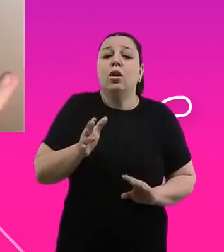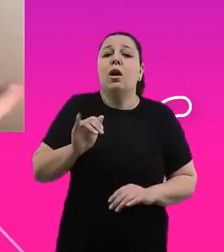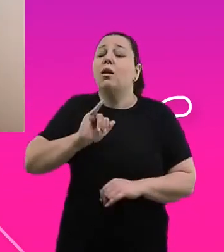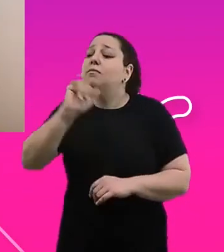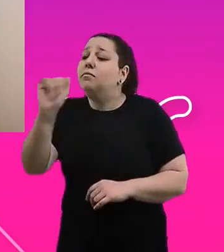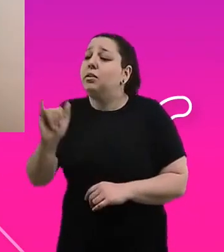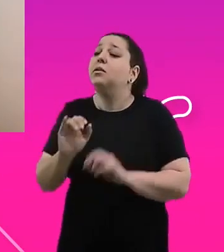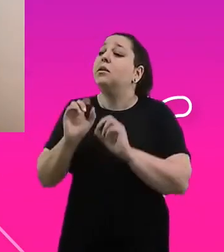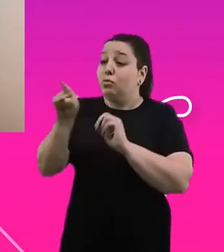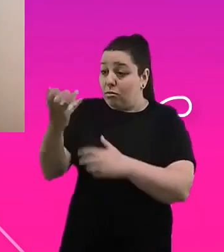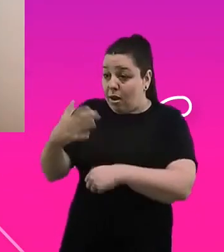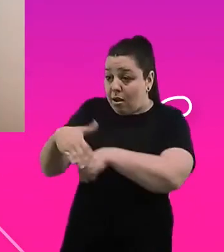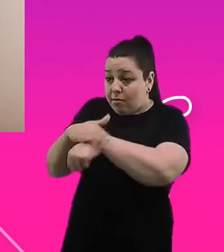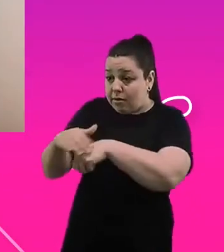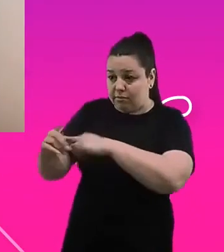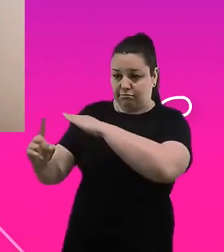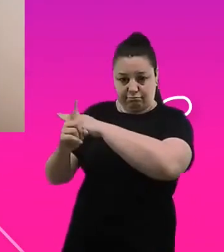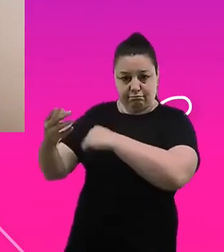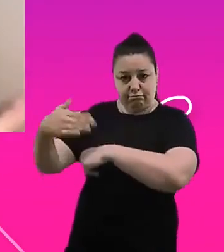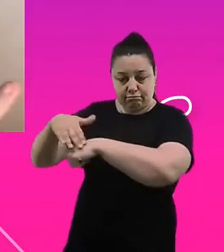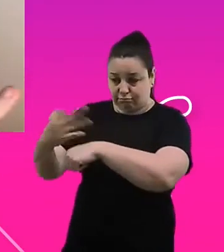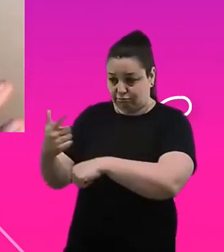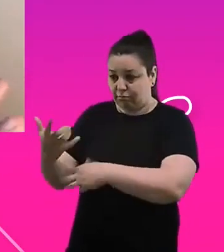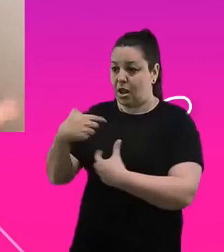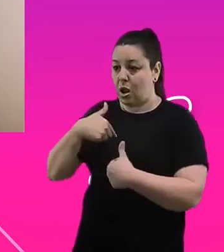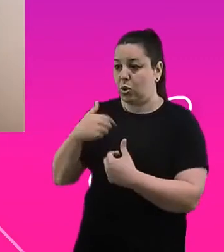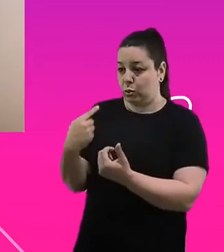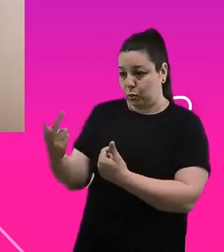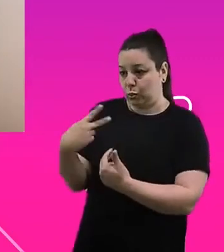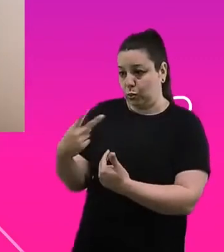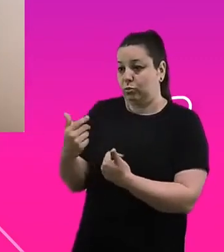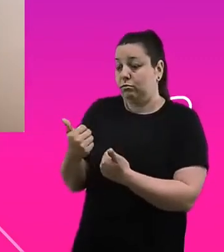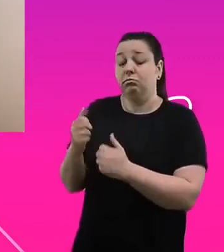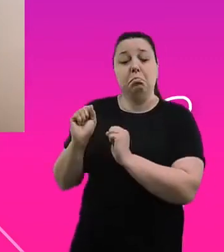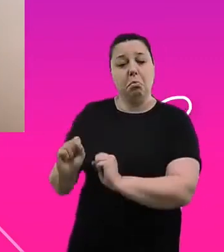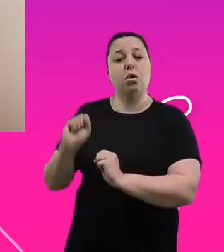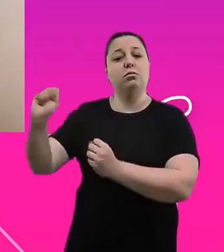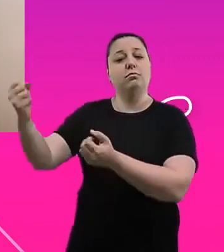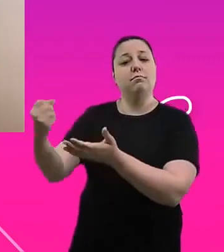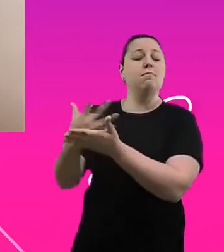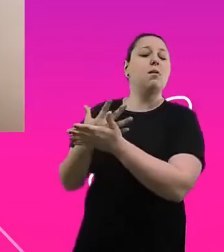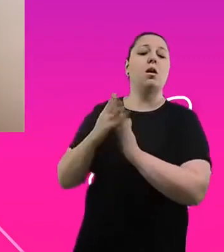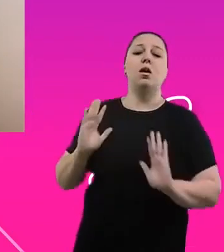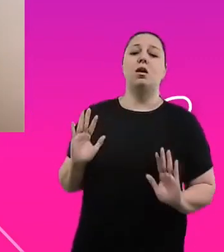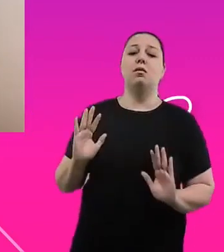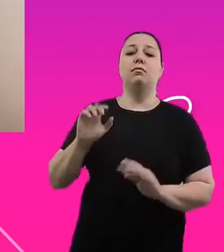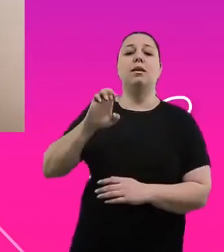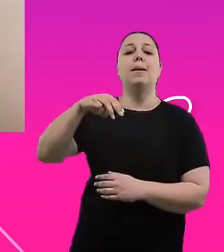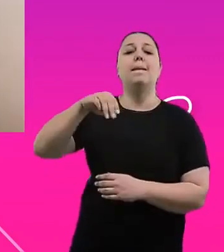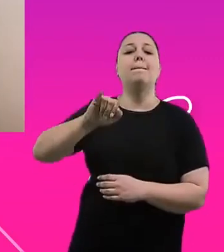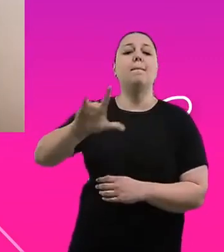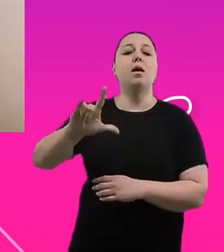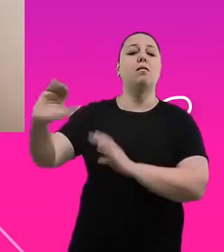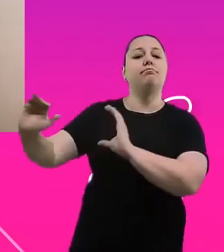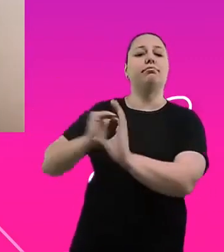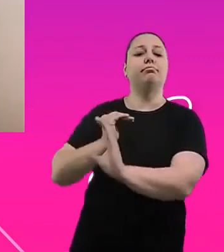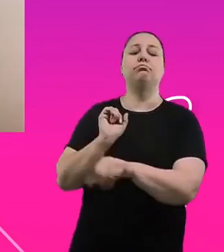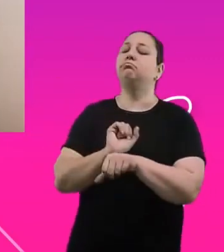ler. Eu vou sentar durante 1 hora, 1 hora e meia no dia e vou responder todos os e-mails. Mas troca, porque